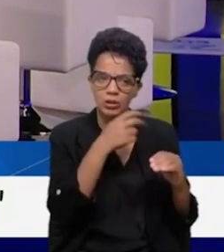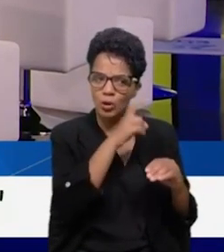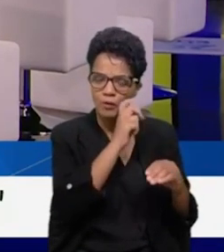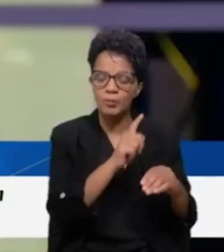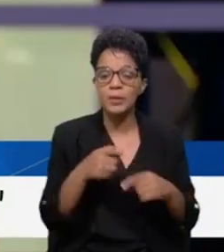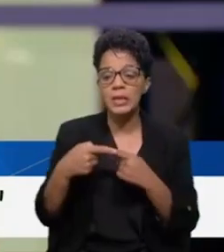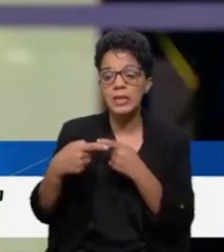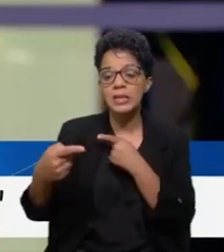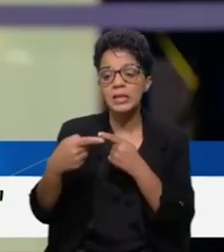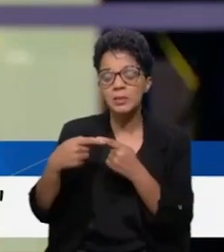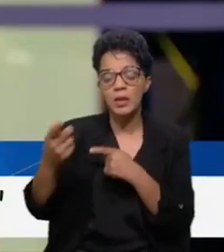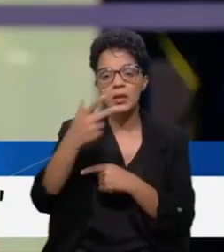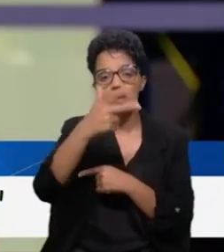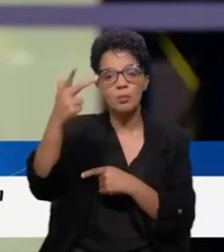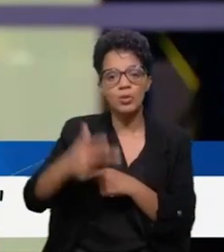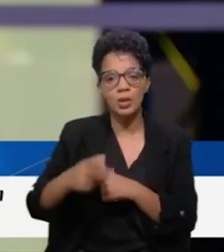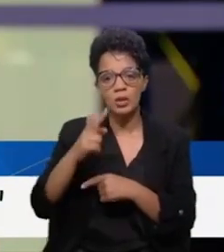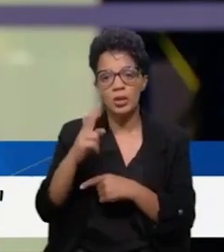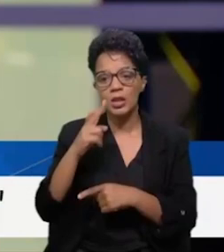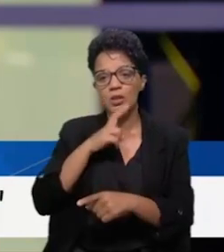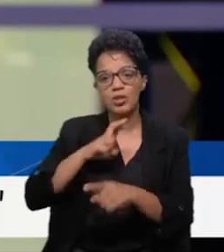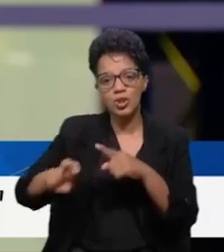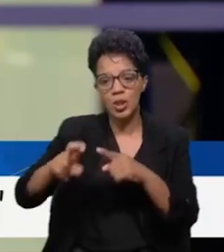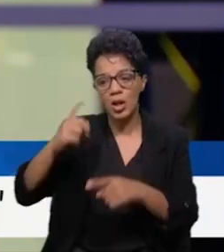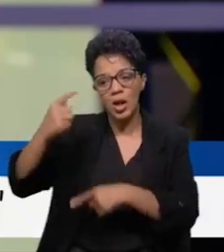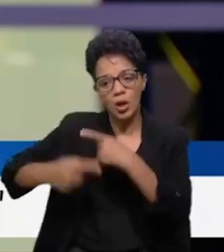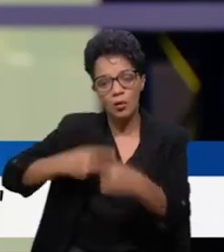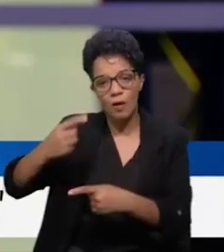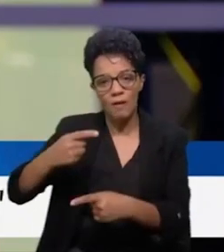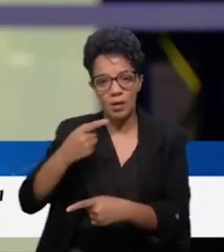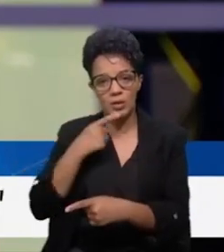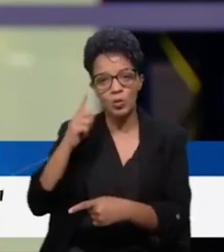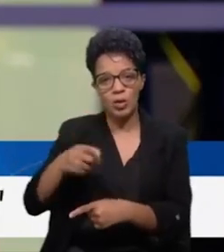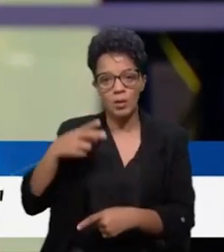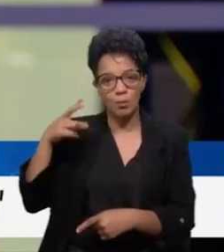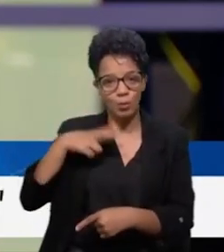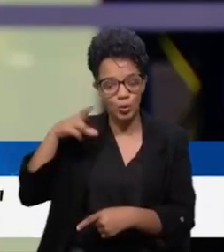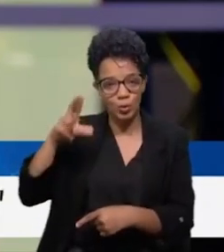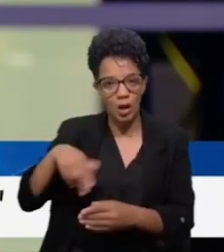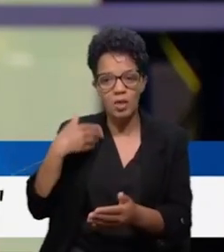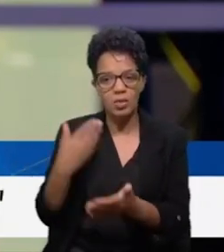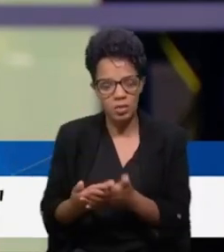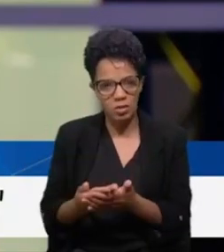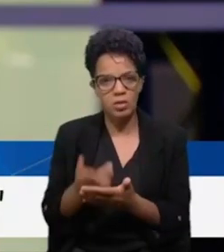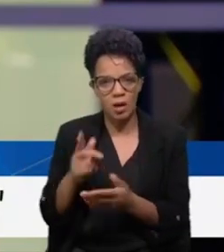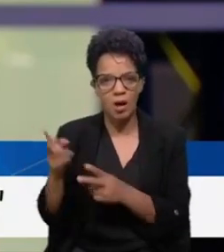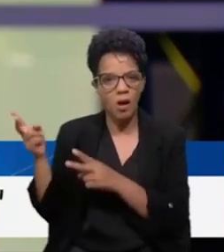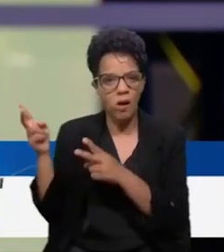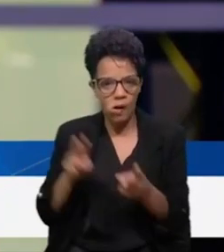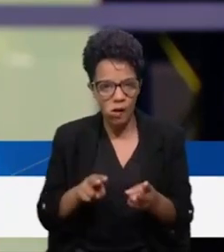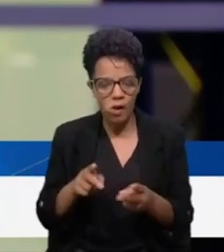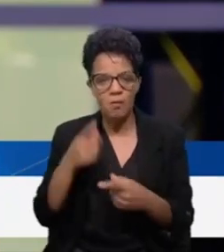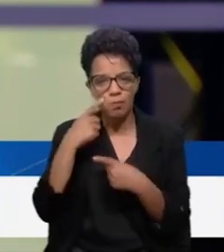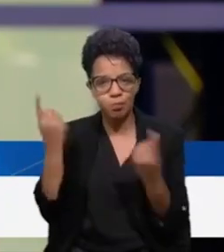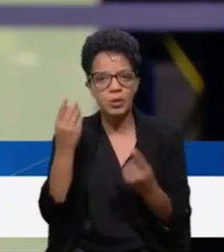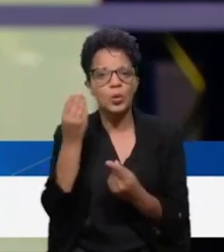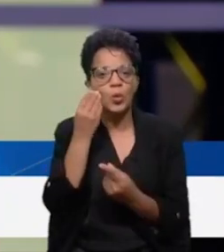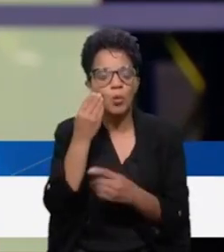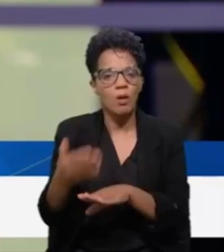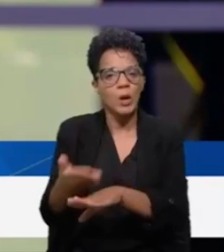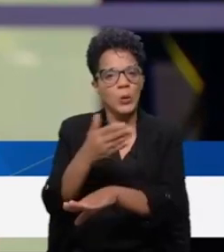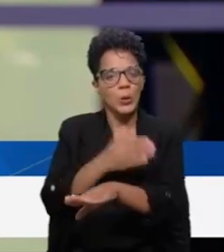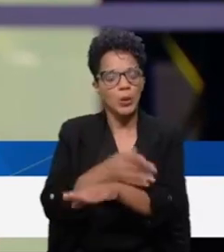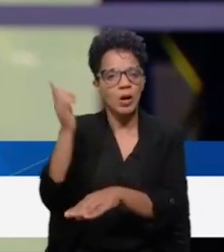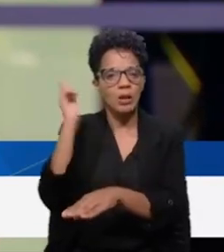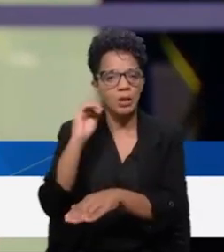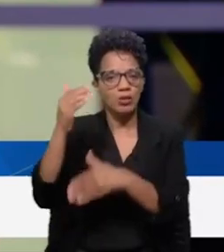em que estávamos a 100% de energias renováveis, ou seja, mostramos que Portugal é um país que mostrou ser possível esta transição e mostrou ser possível muito antes dos prazos